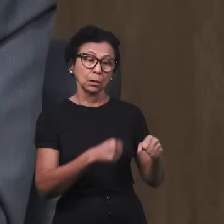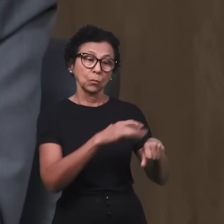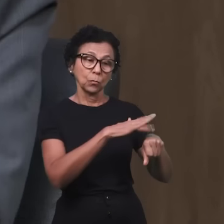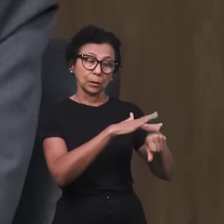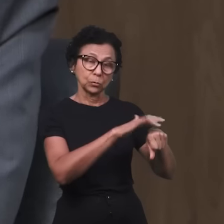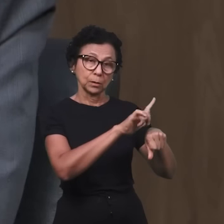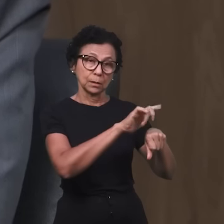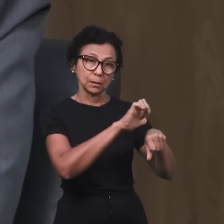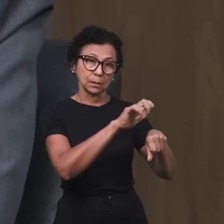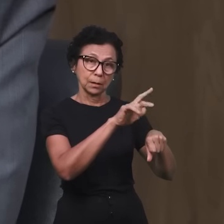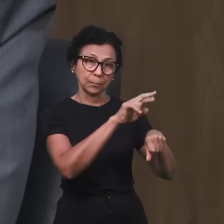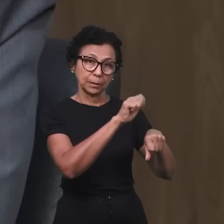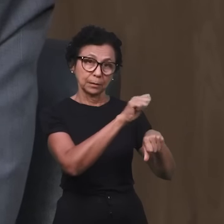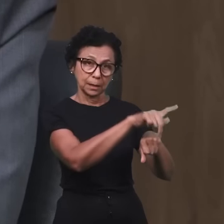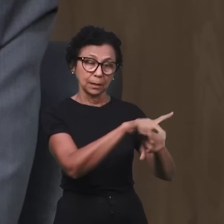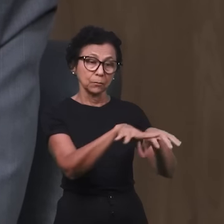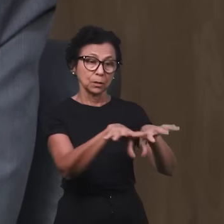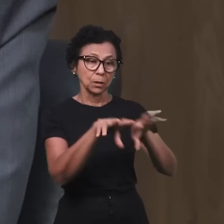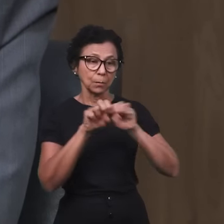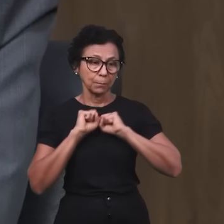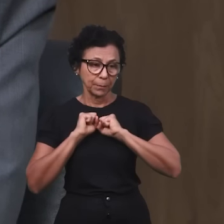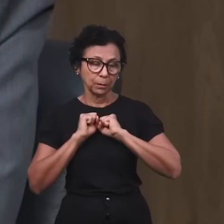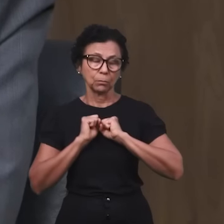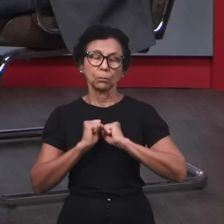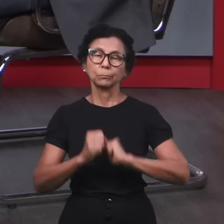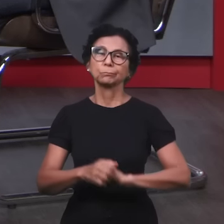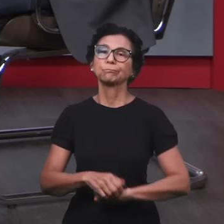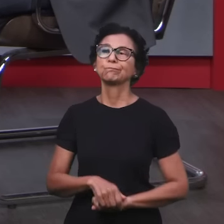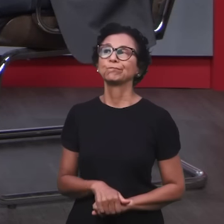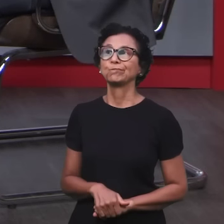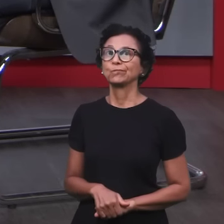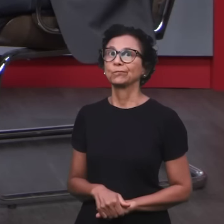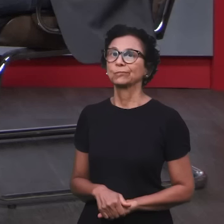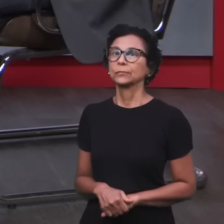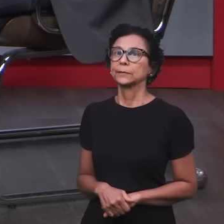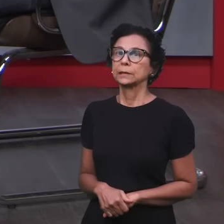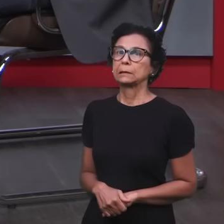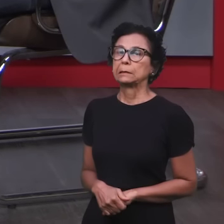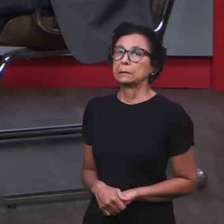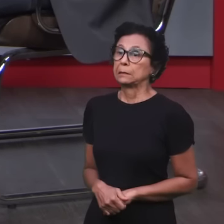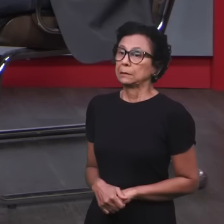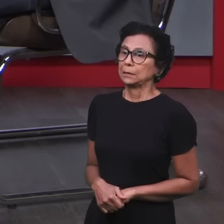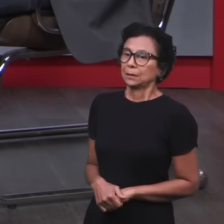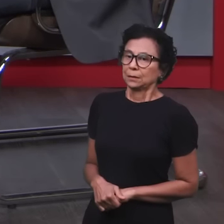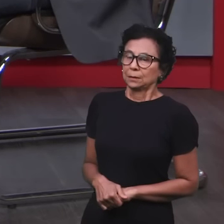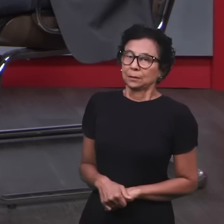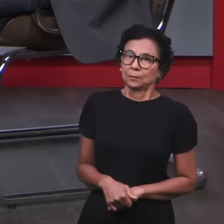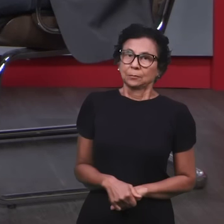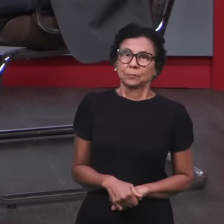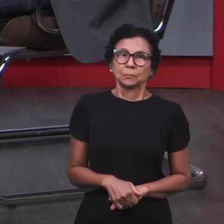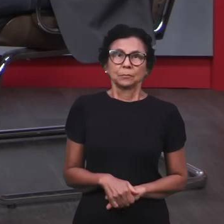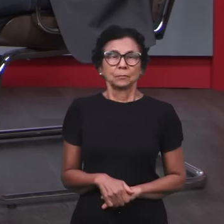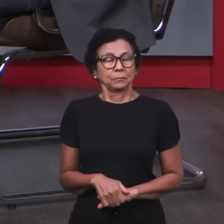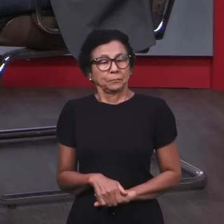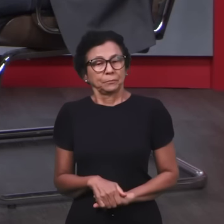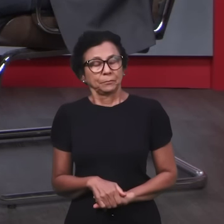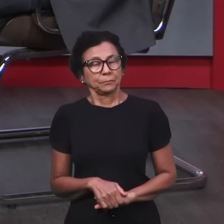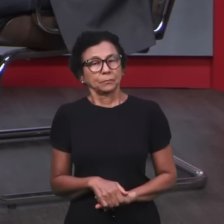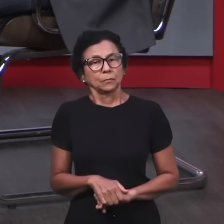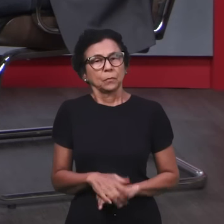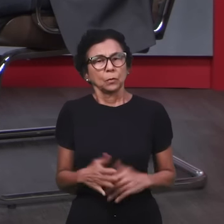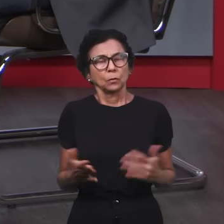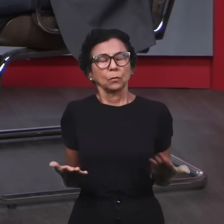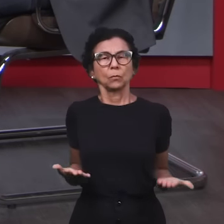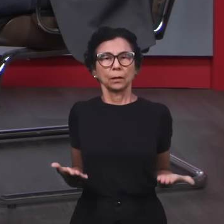você. Isso é muito sério, Alexandre. É seríssimo por uma coisa. Que Naamã, ele podia até ter interferido na posição de Naamã.